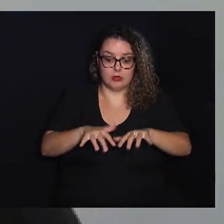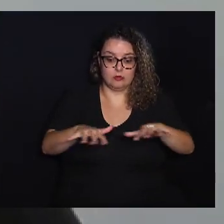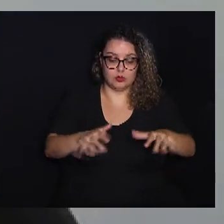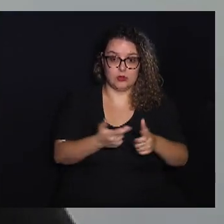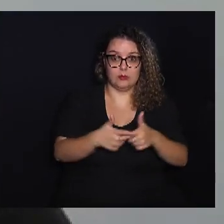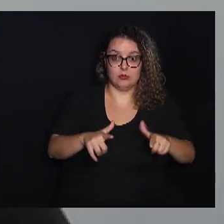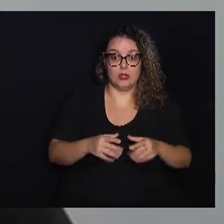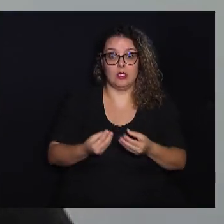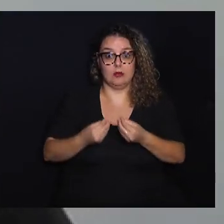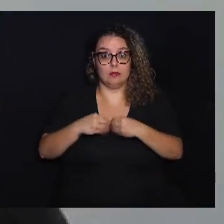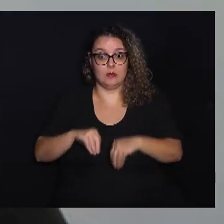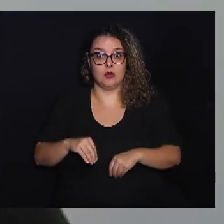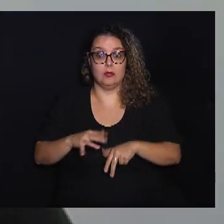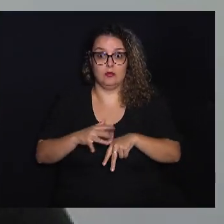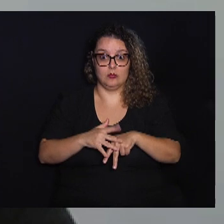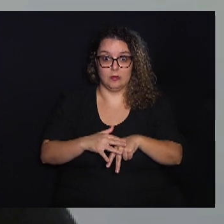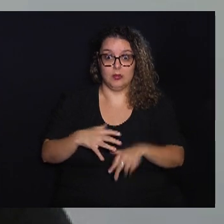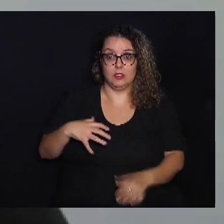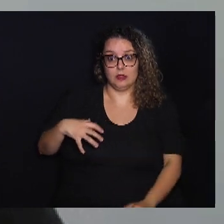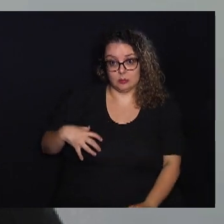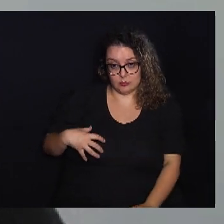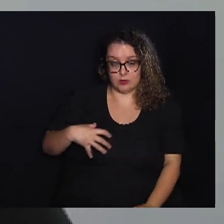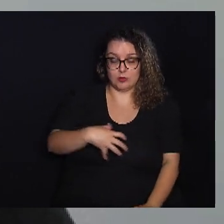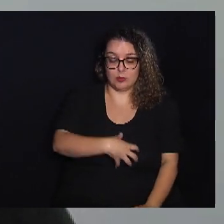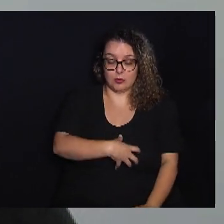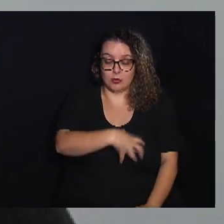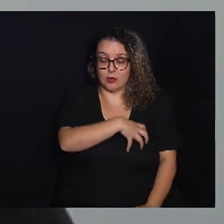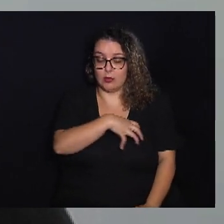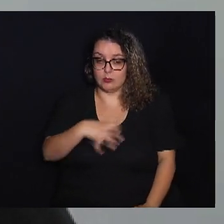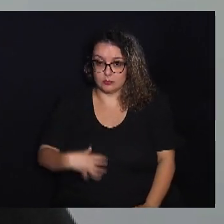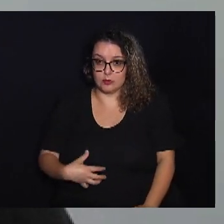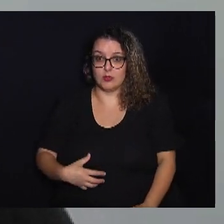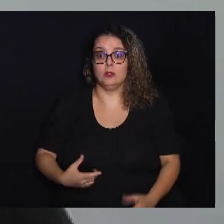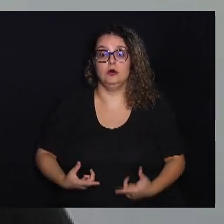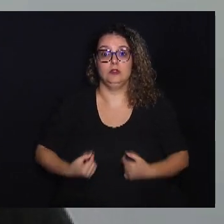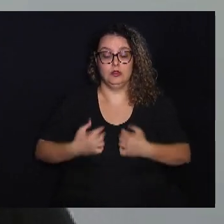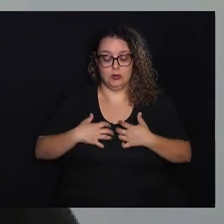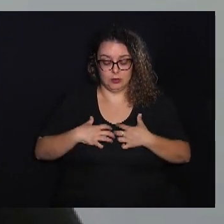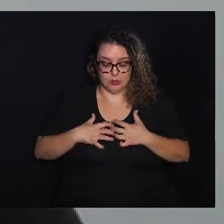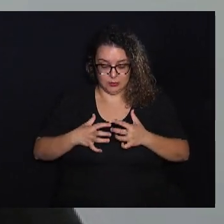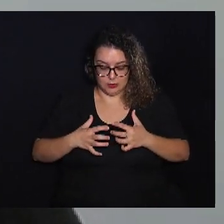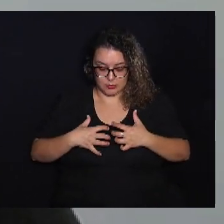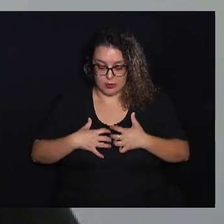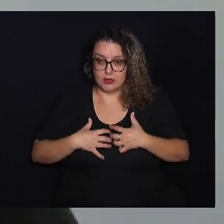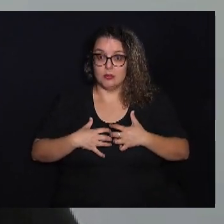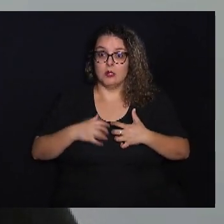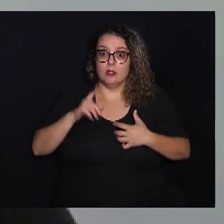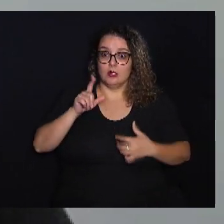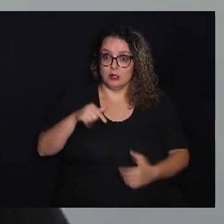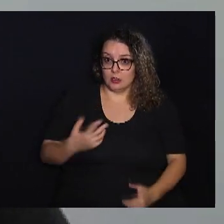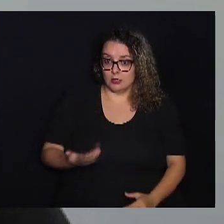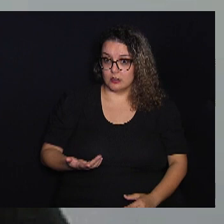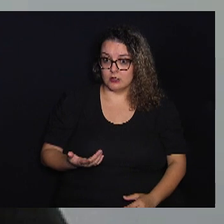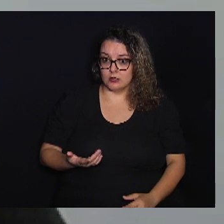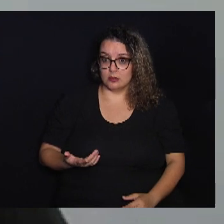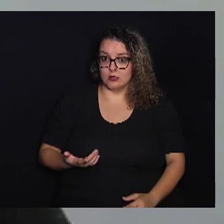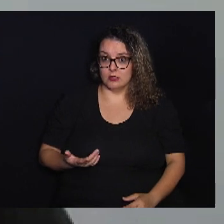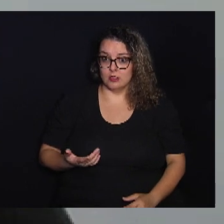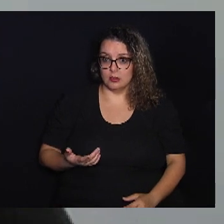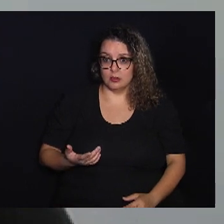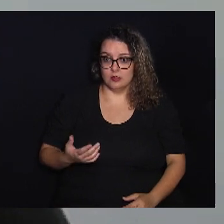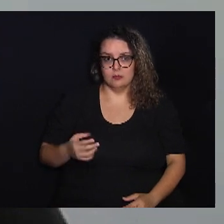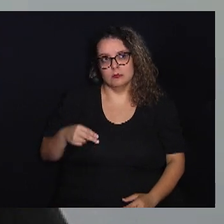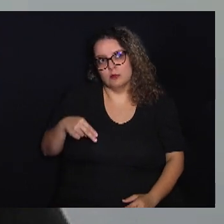causando prejuízo ao paciente, ao órgão, tá? Então, o câncer de pulmão, ele é uma área,